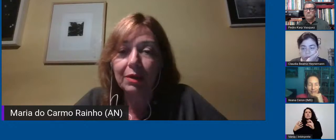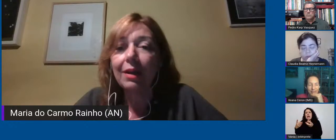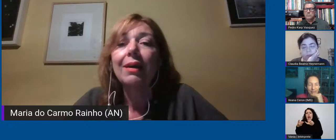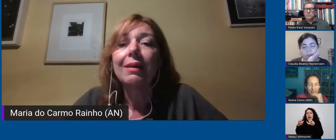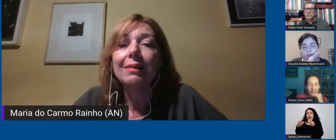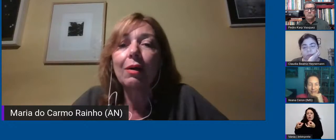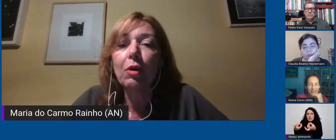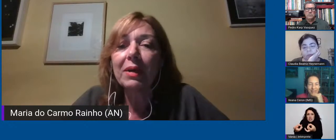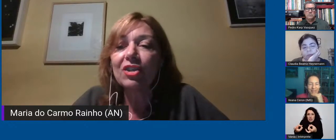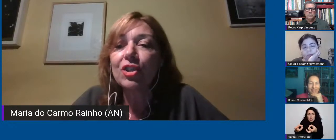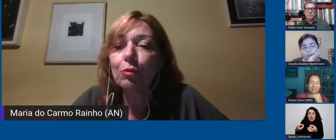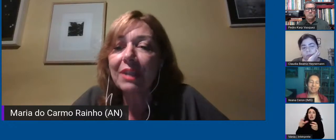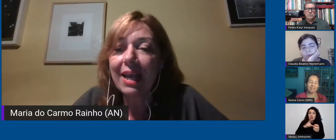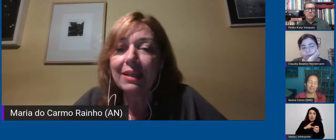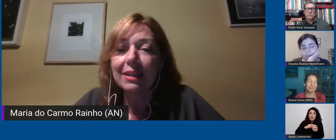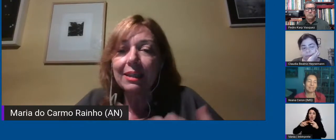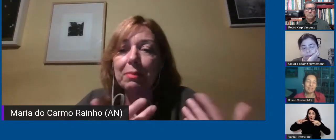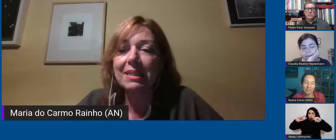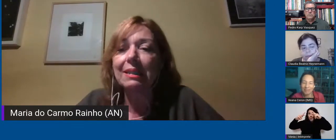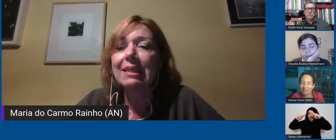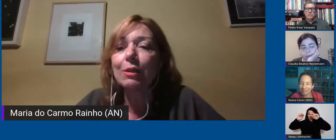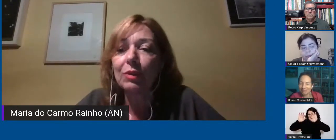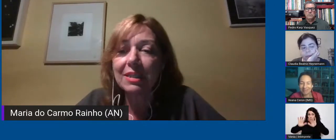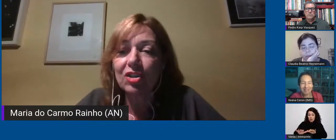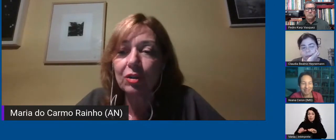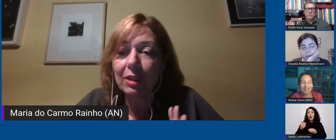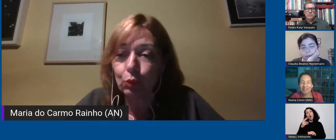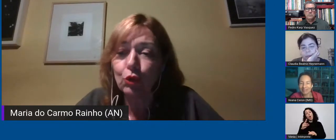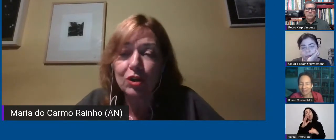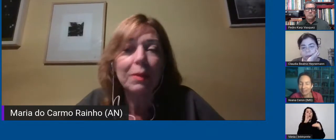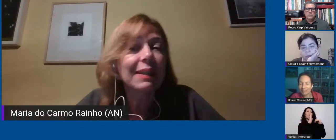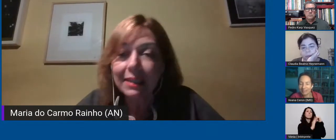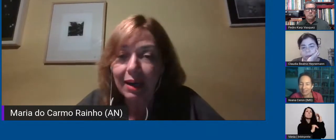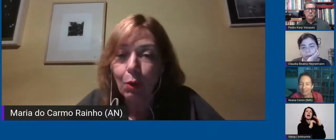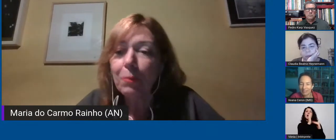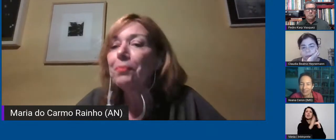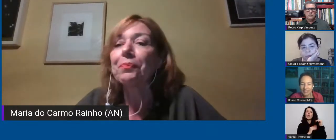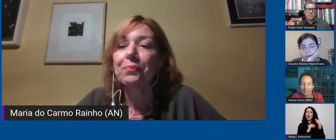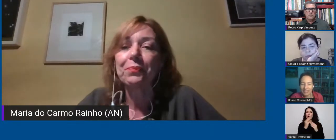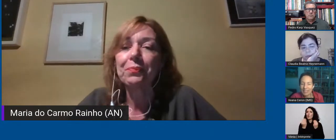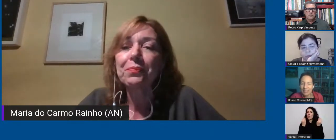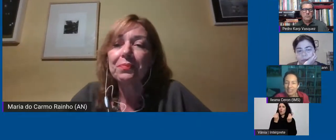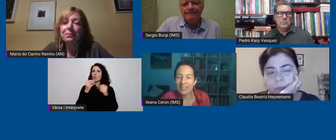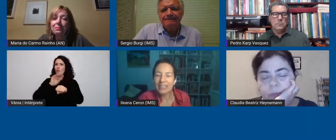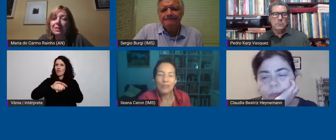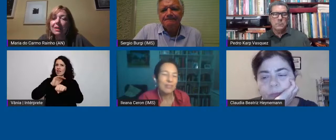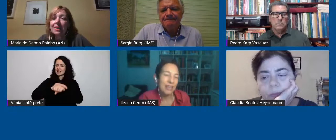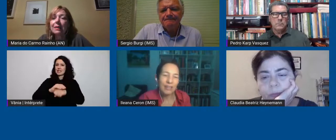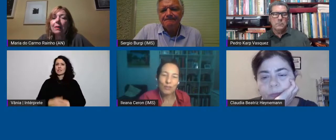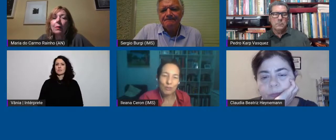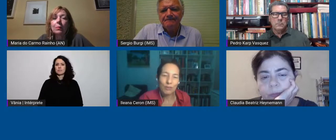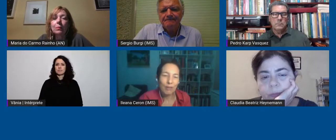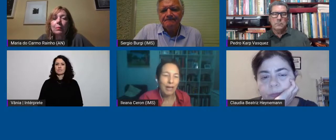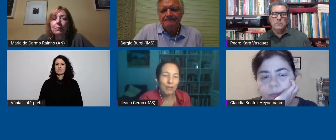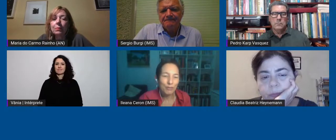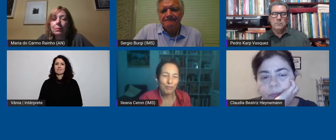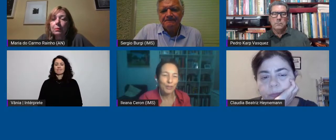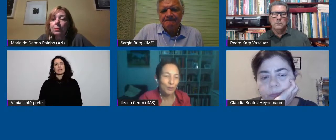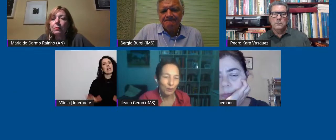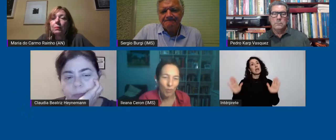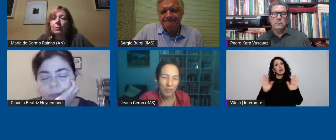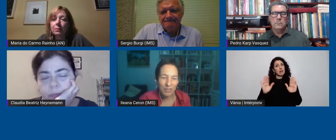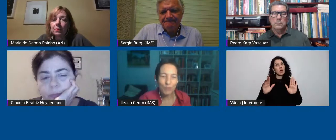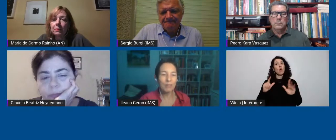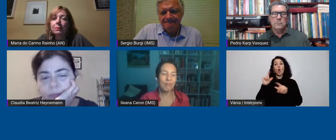manual. Então, é uma questão técnica da apresentação do nosso material. Sim, não, Sérgio, o trabalho